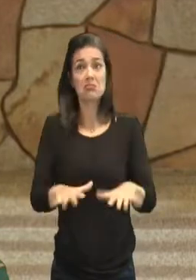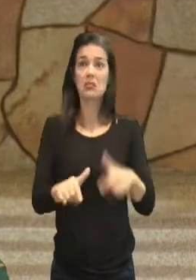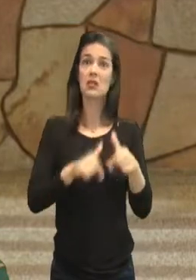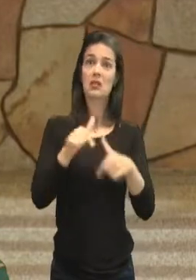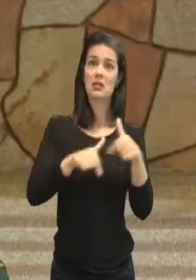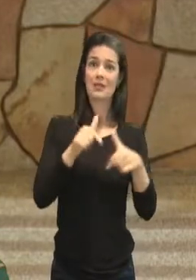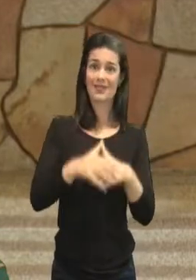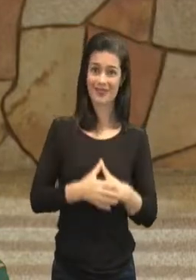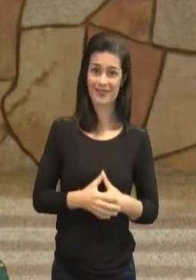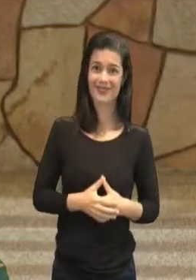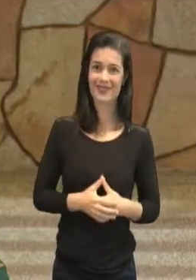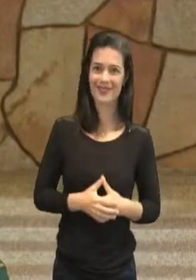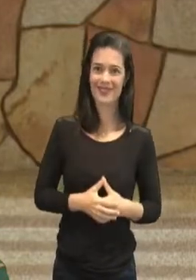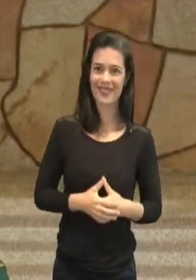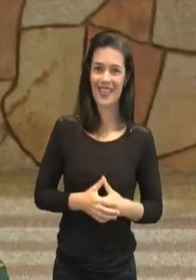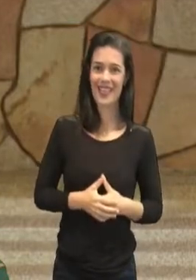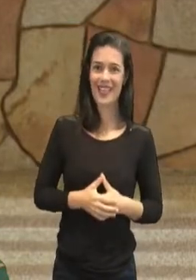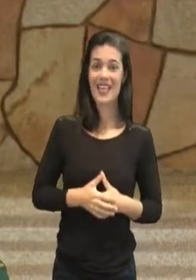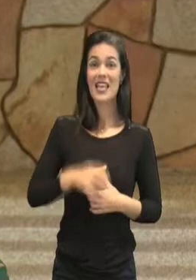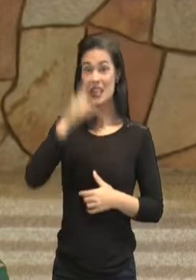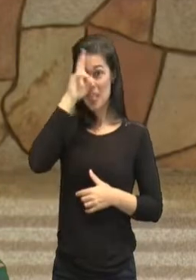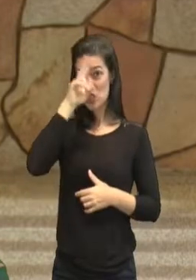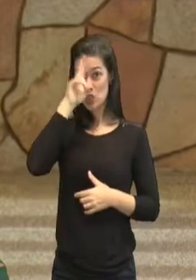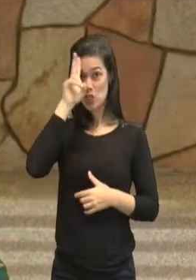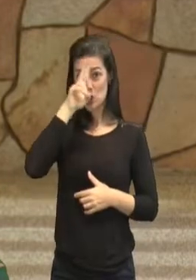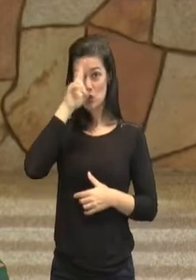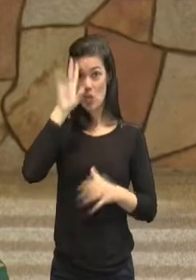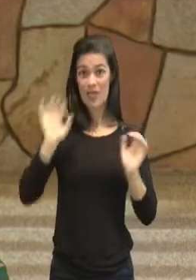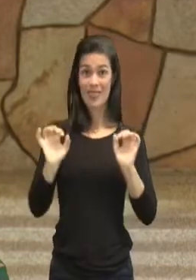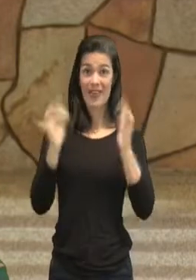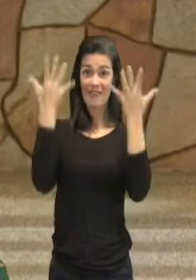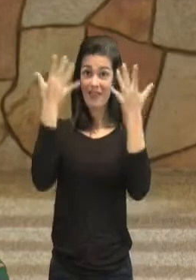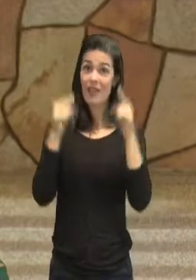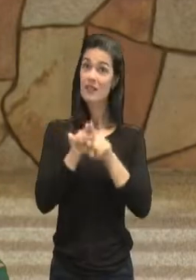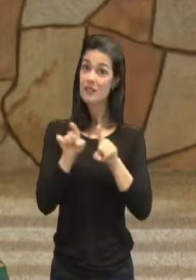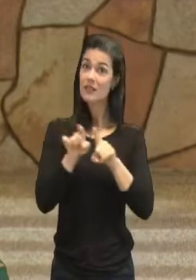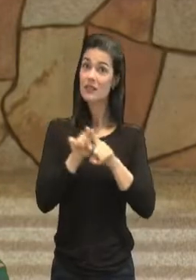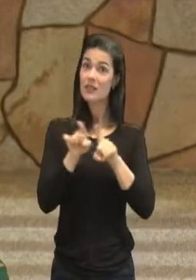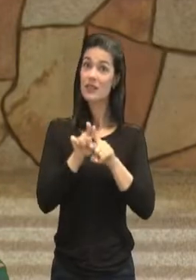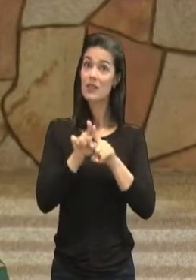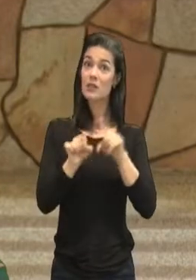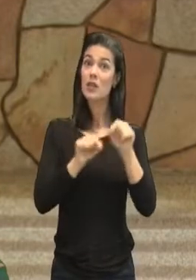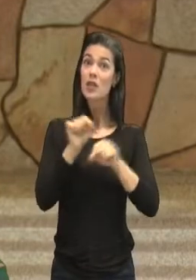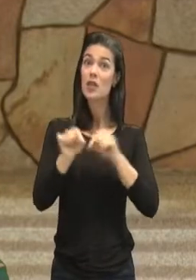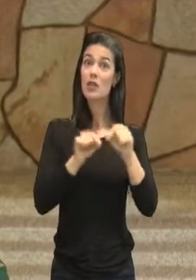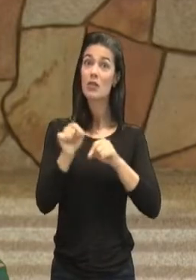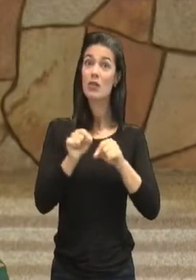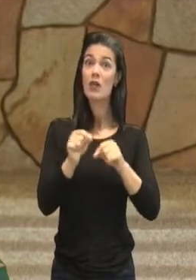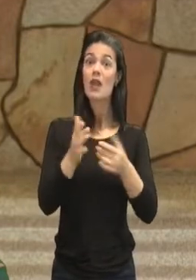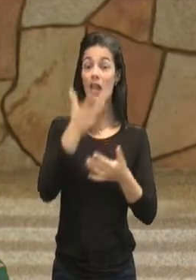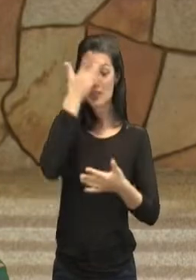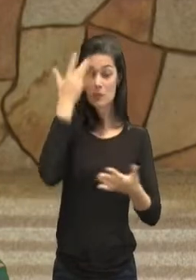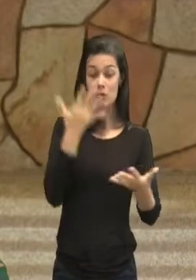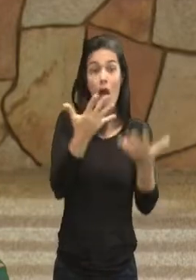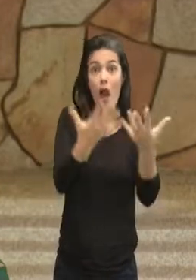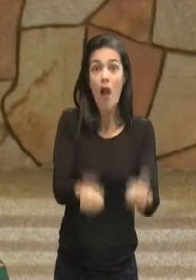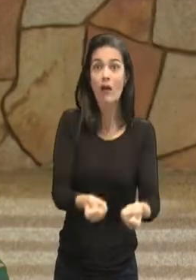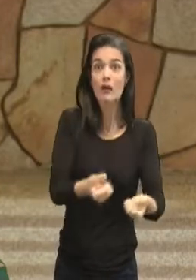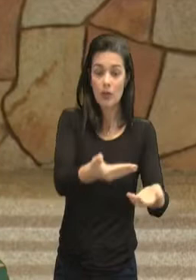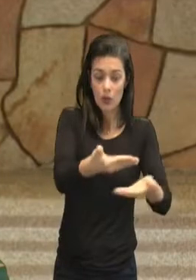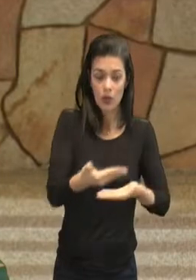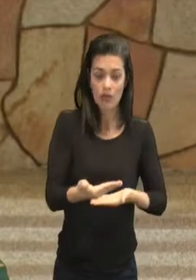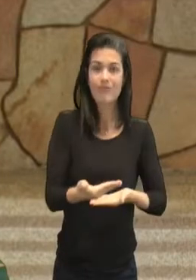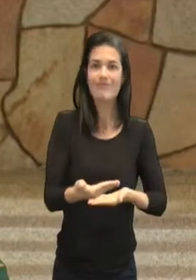das bodas, aqueles que aceitaram o convite. Esses, então, são os escolhidos. Mateus